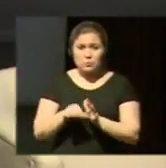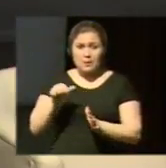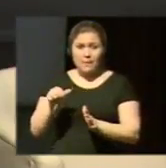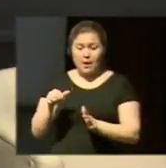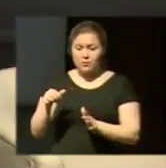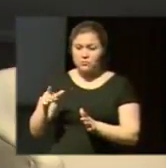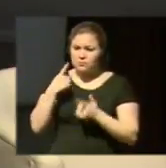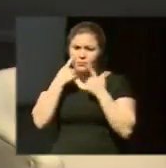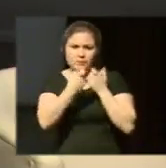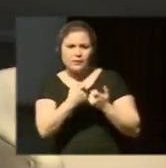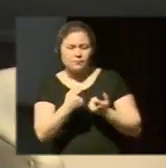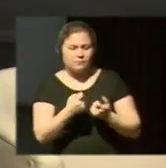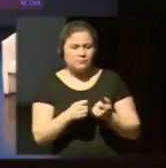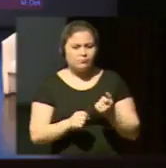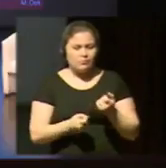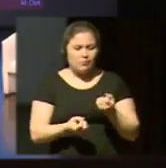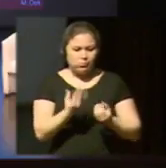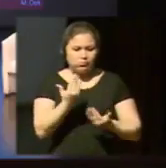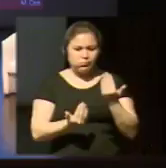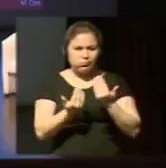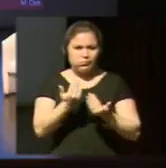se interessam.